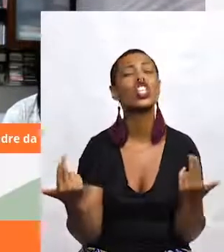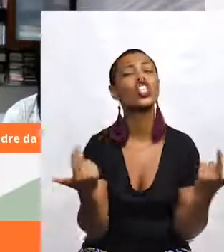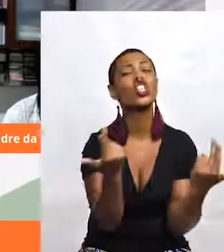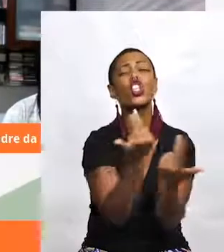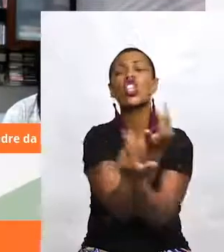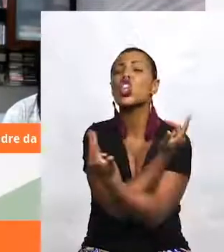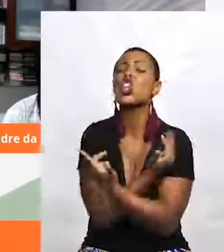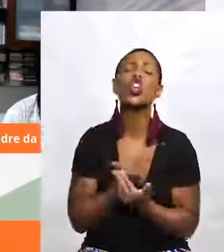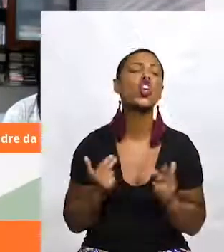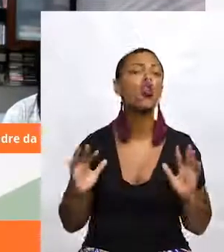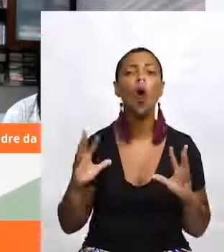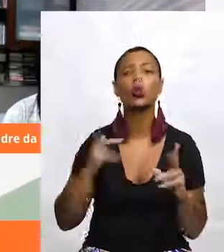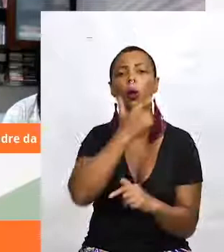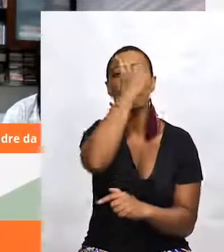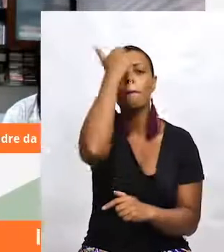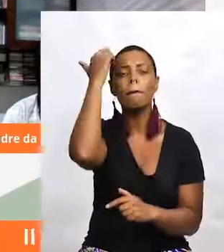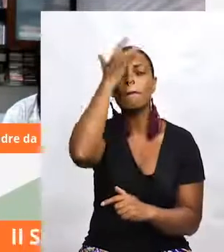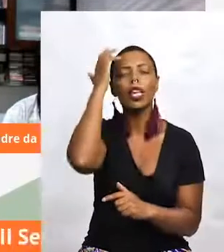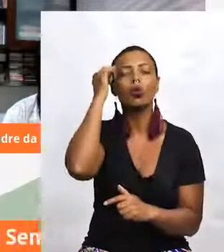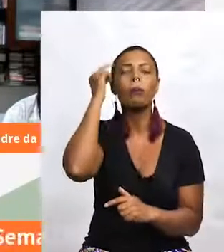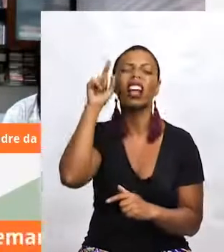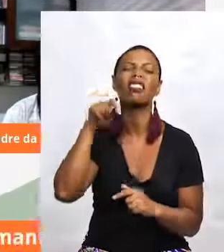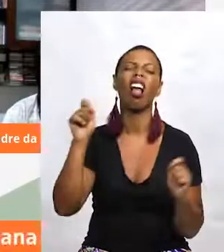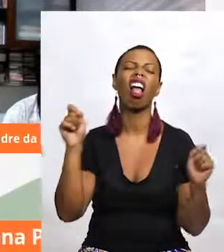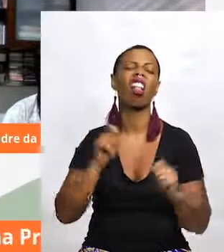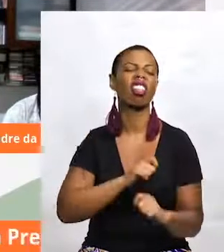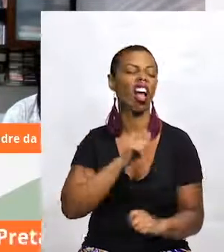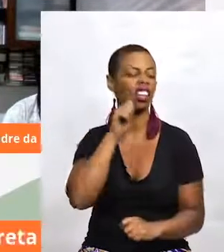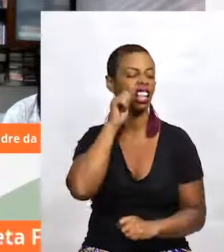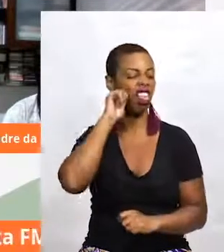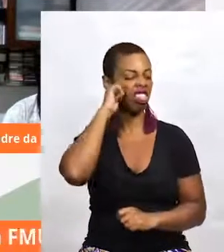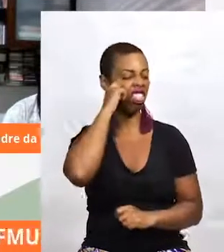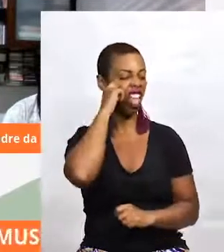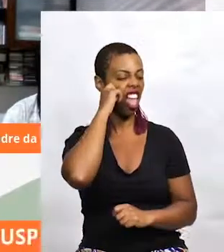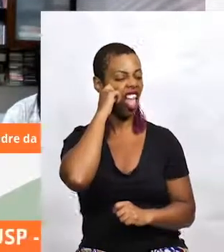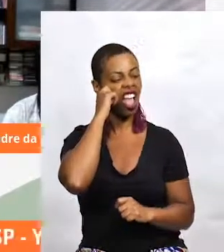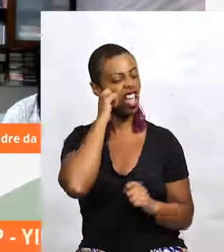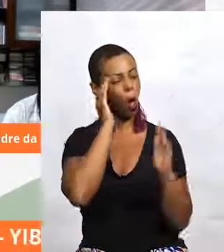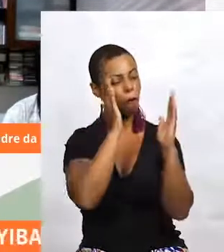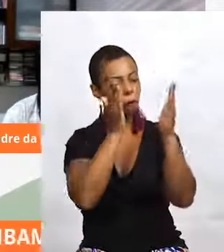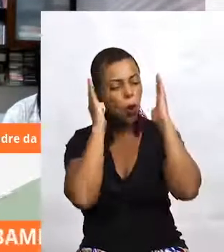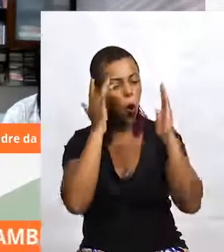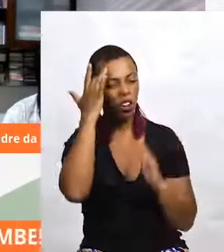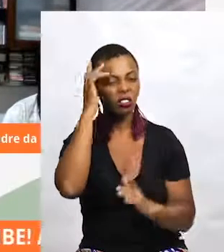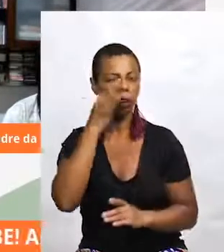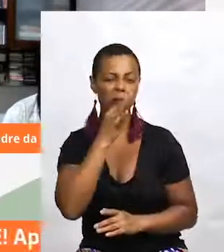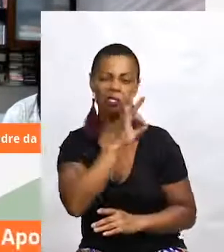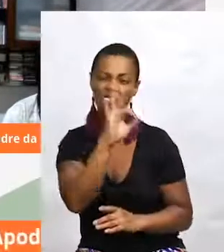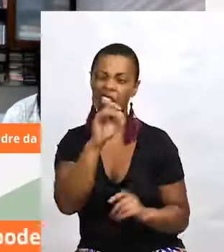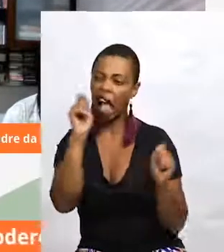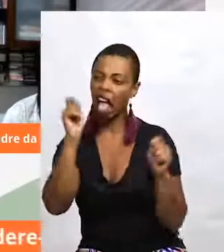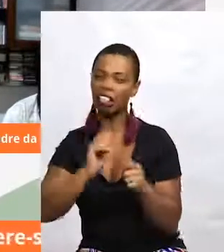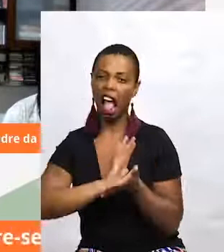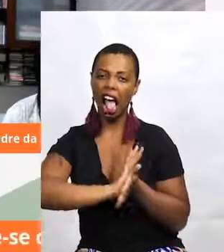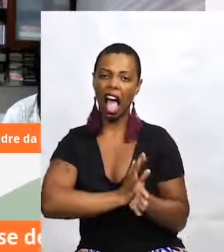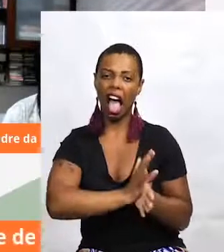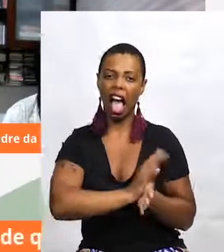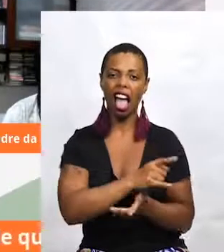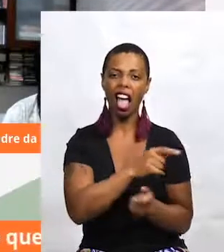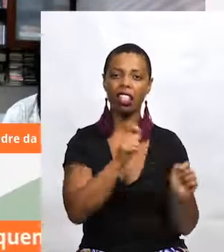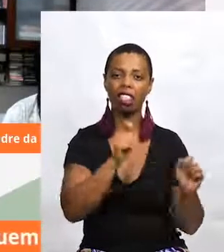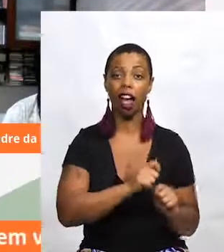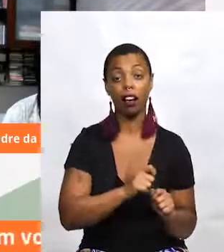a maltratar uma neguinha incompetente, que não sabe física, que não é inteligente,